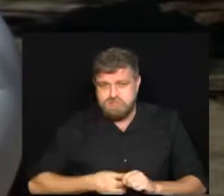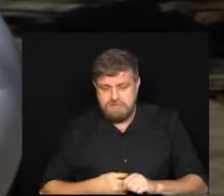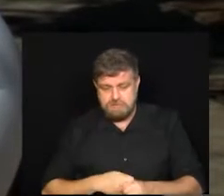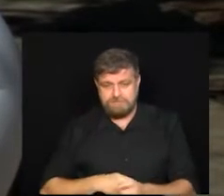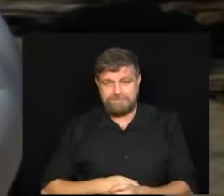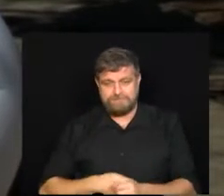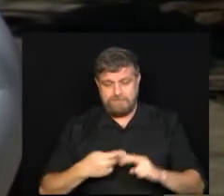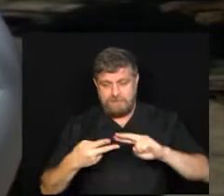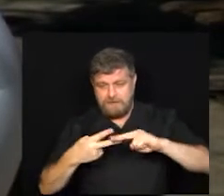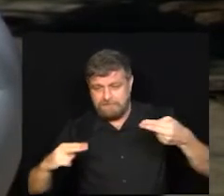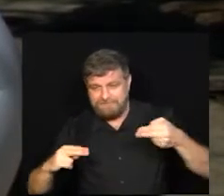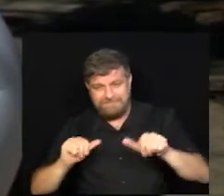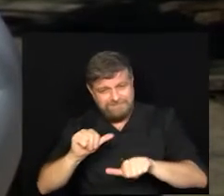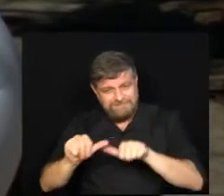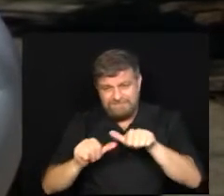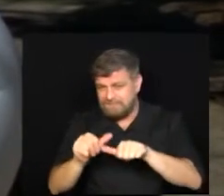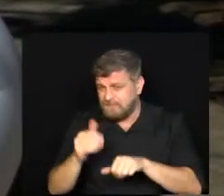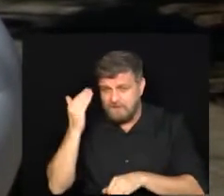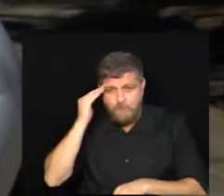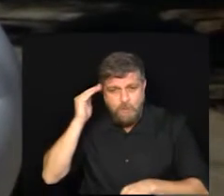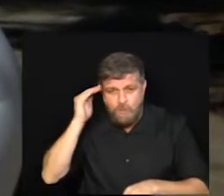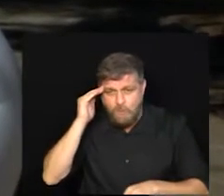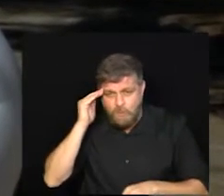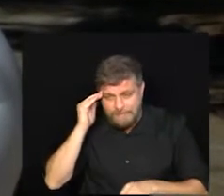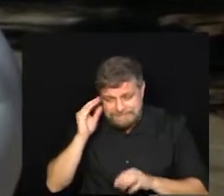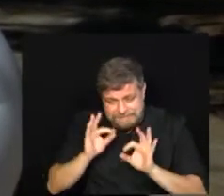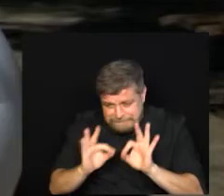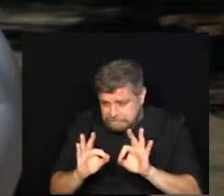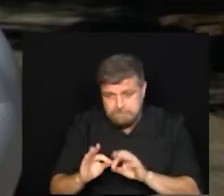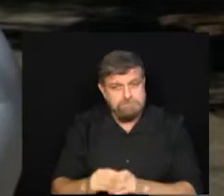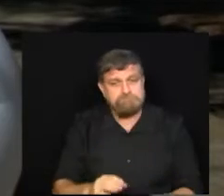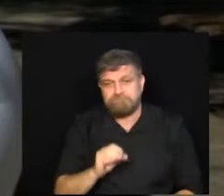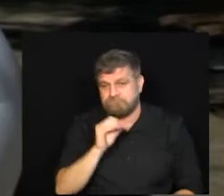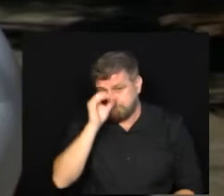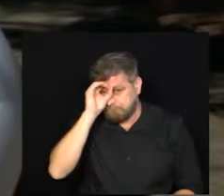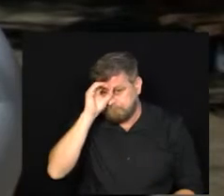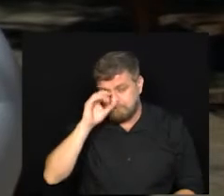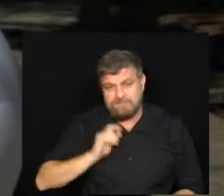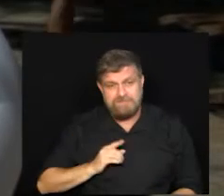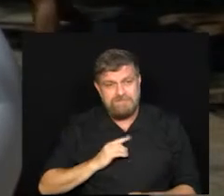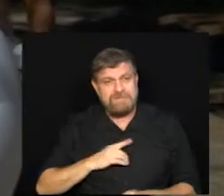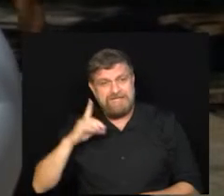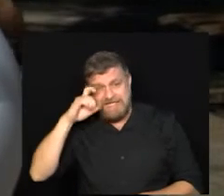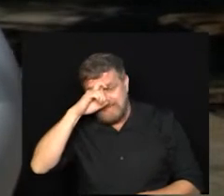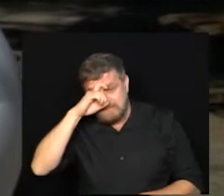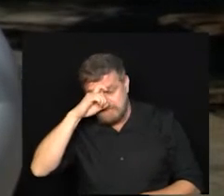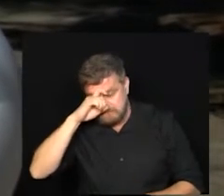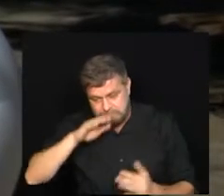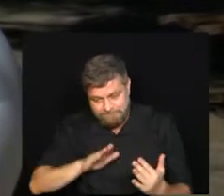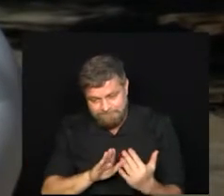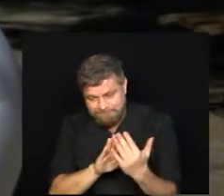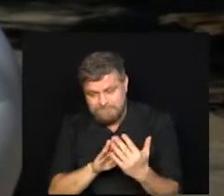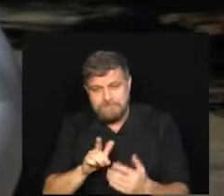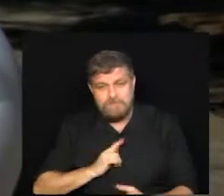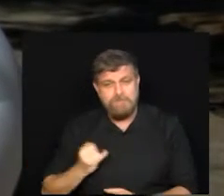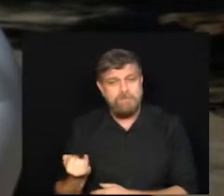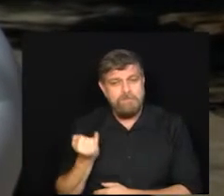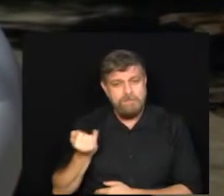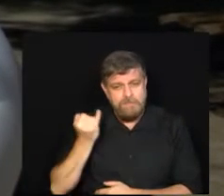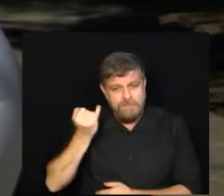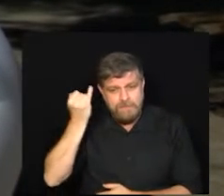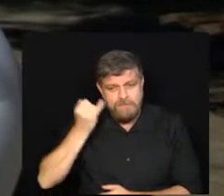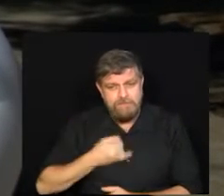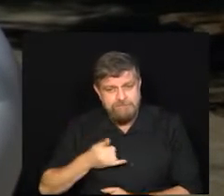DNA ainda não é completamente entendido pela ciência e pela medicina. E por isso é tão difícil esse combate, né? Por isso que é importante